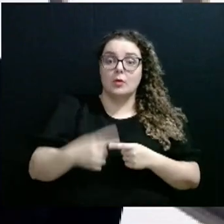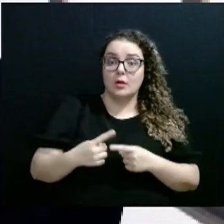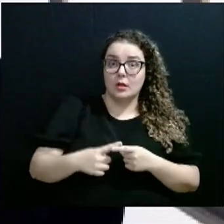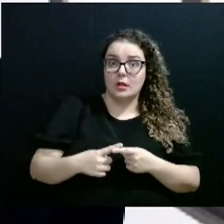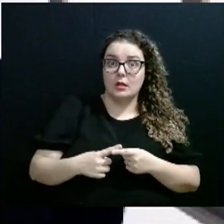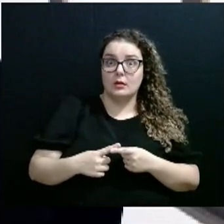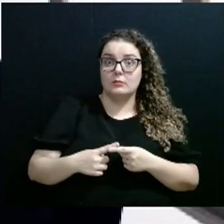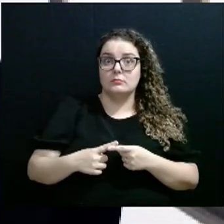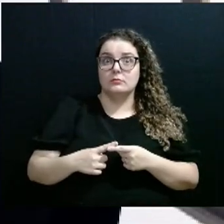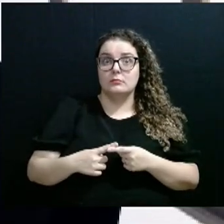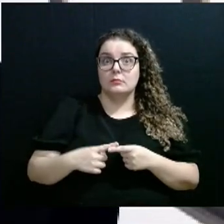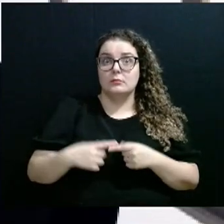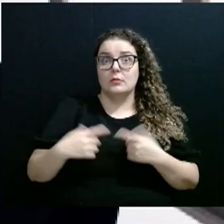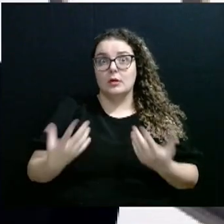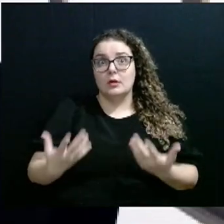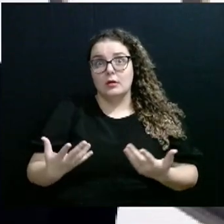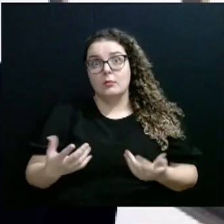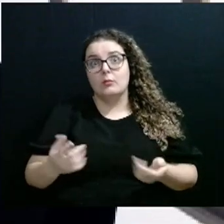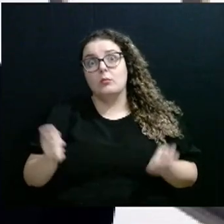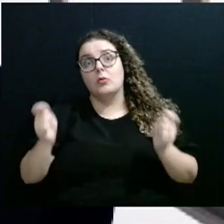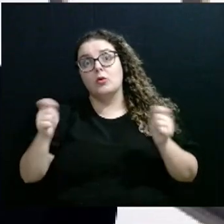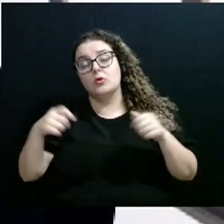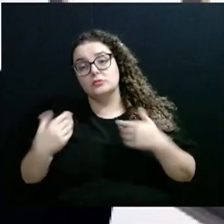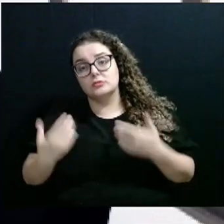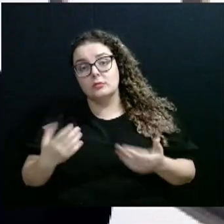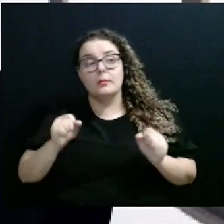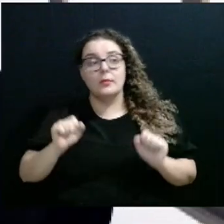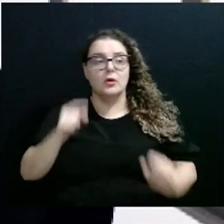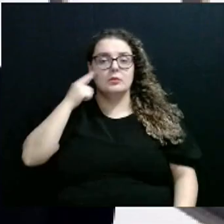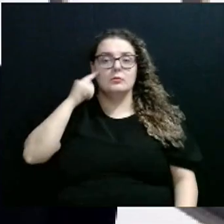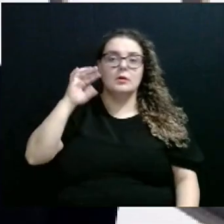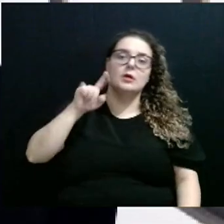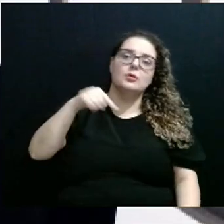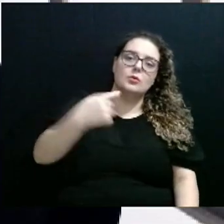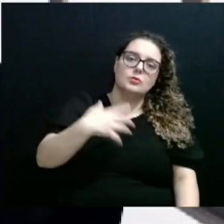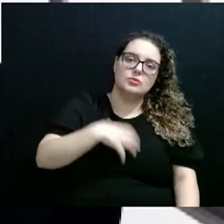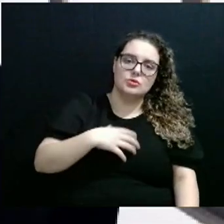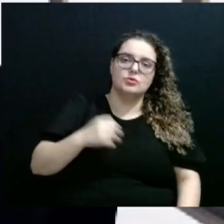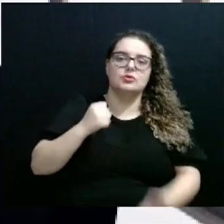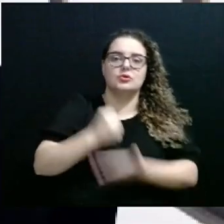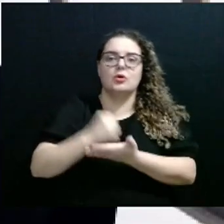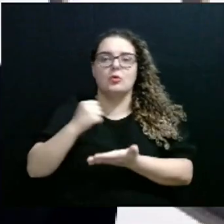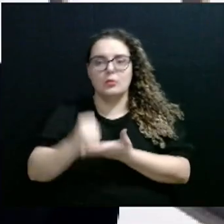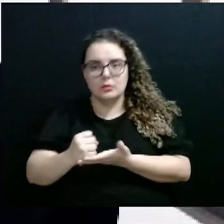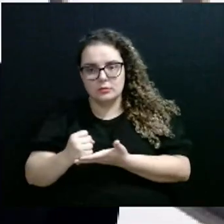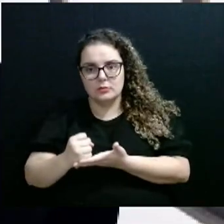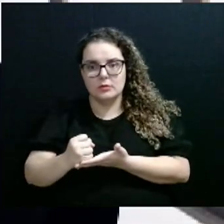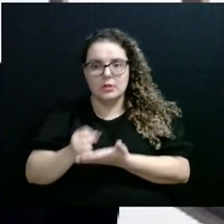muito provavelmente, podem pensar em outras formas de contratação que fujam